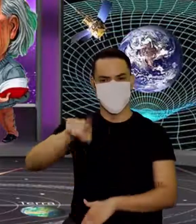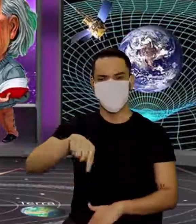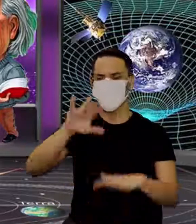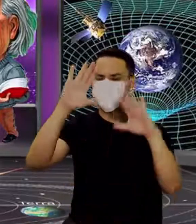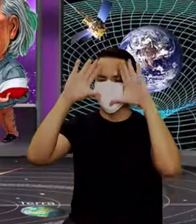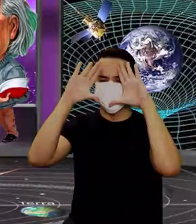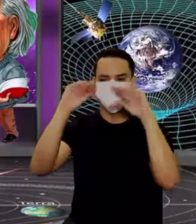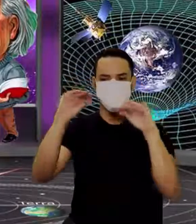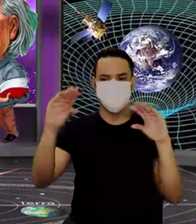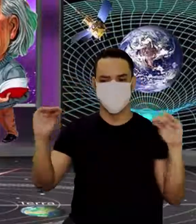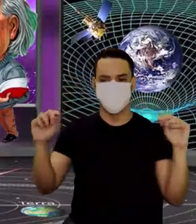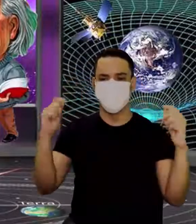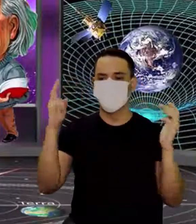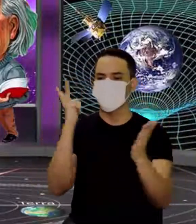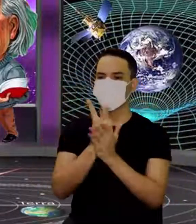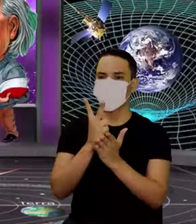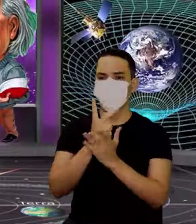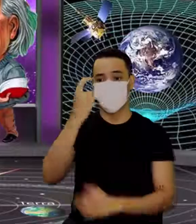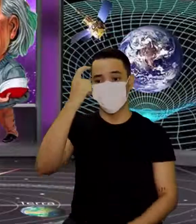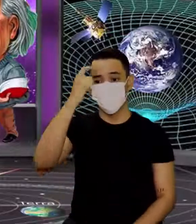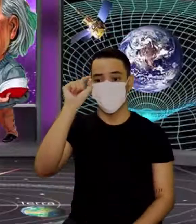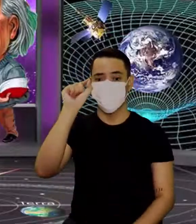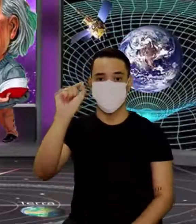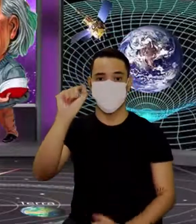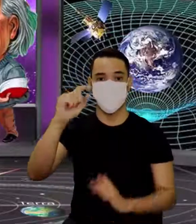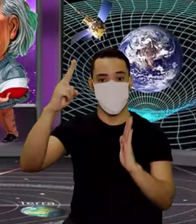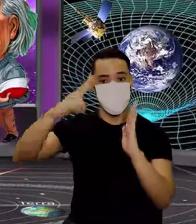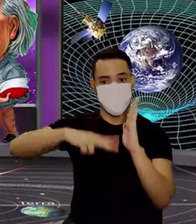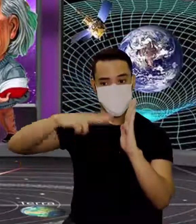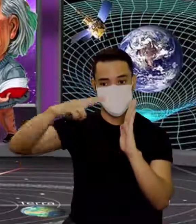tem que sempre pensar leitura,